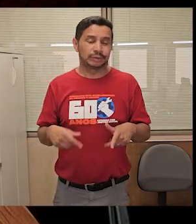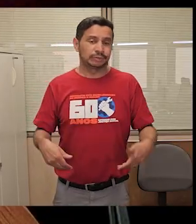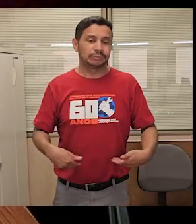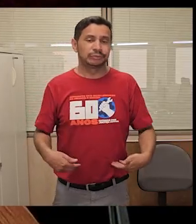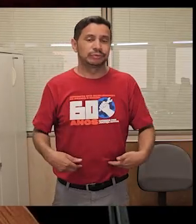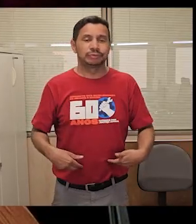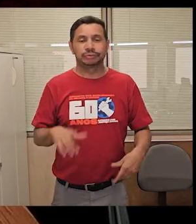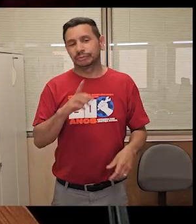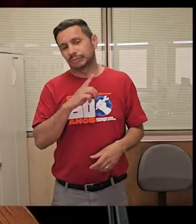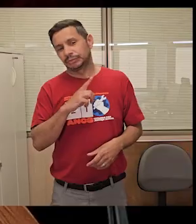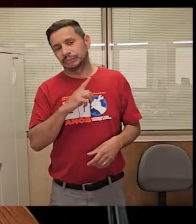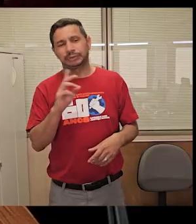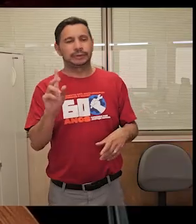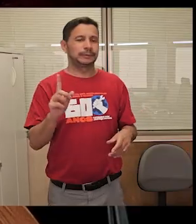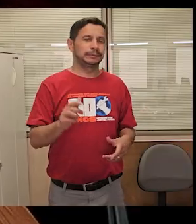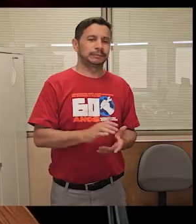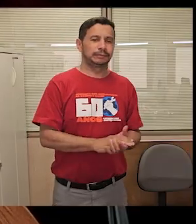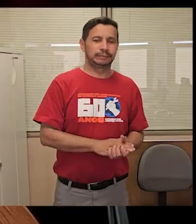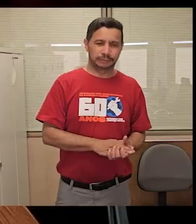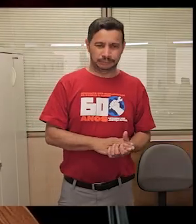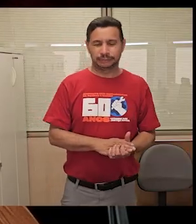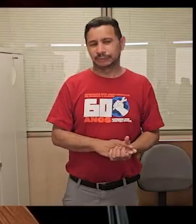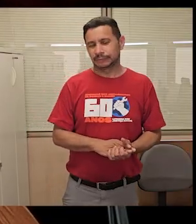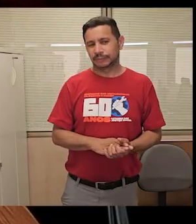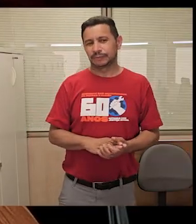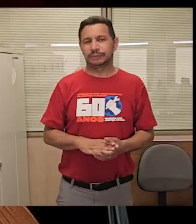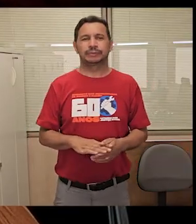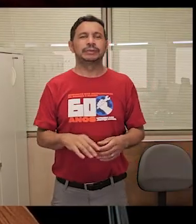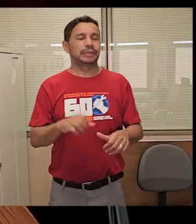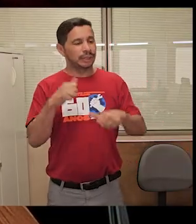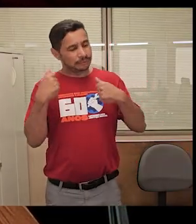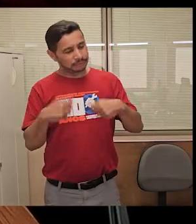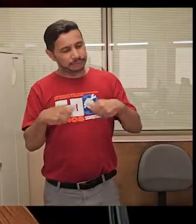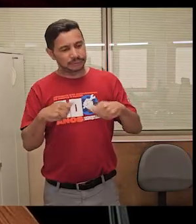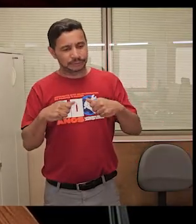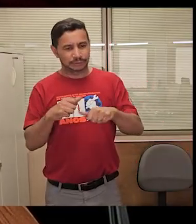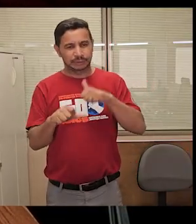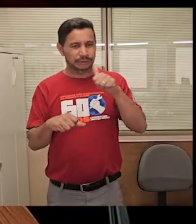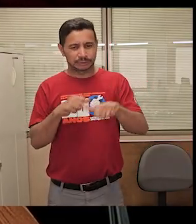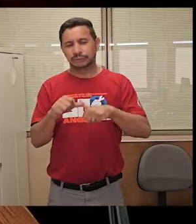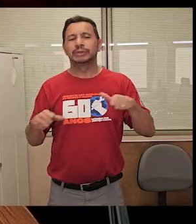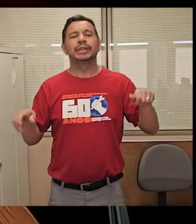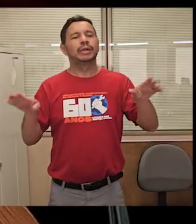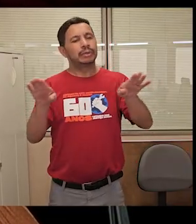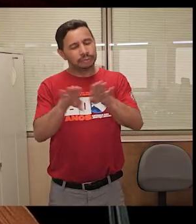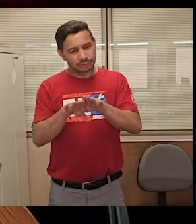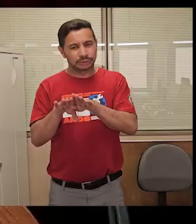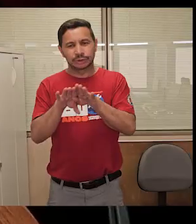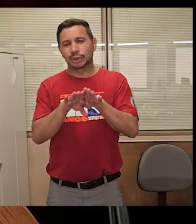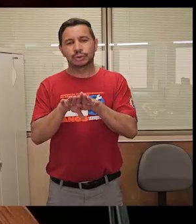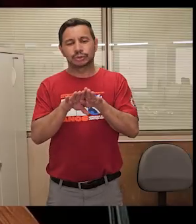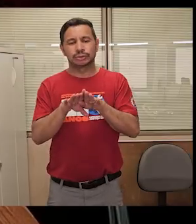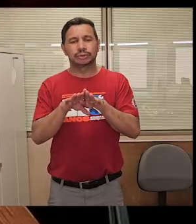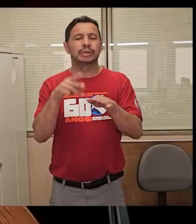Então a Exatamente. gente precisa Ter um equilíbrio. ter um equilíbrio. Um Então equilíbrio isso é transição justa. Isso é transição Quer justa. dizer, quando vai passar de uma tecnologia